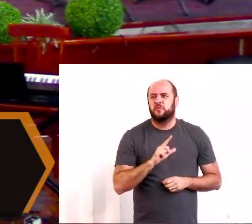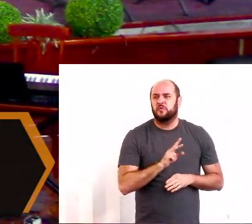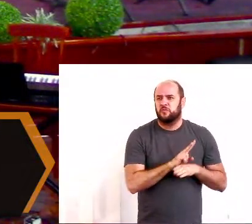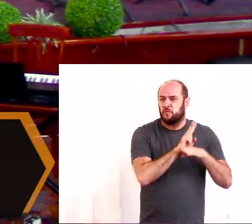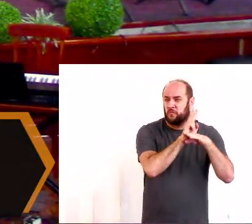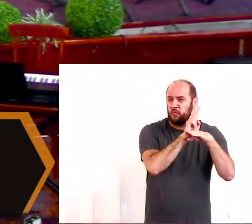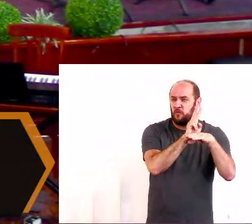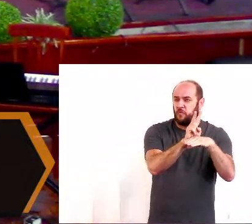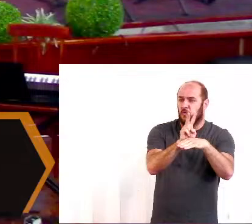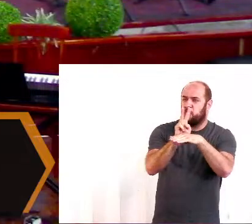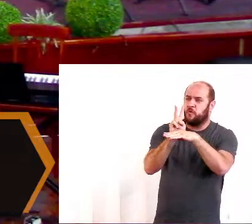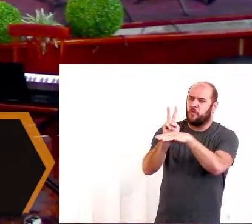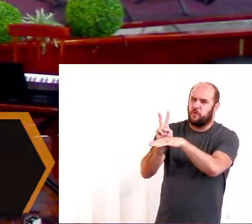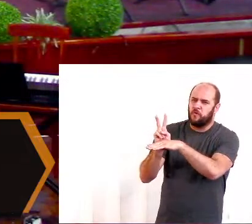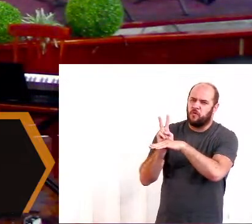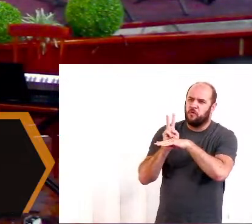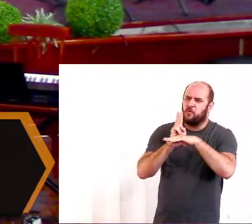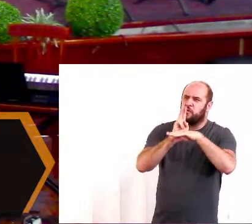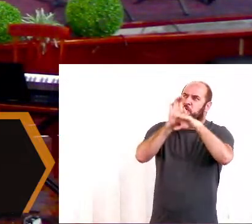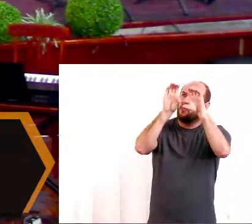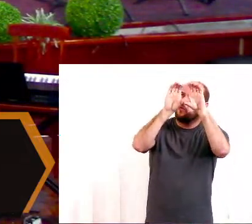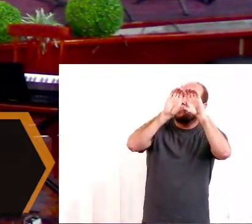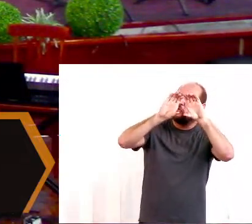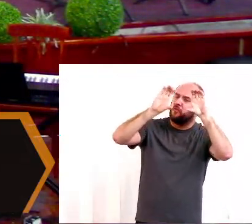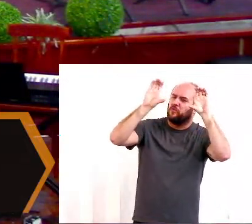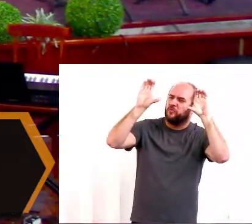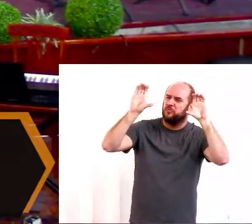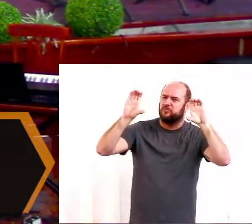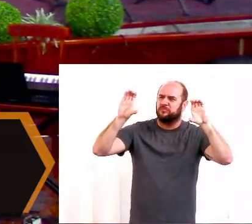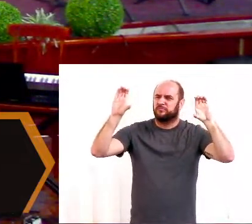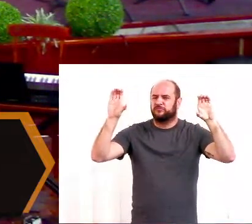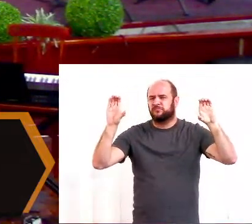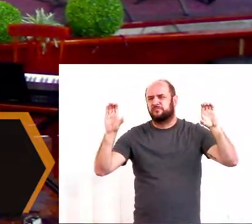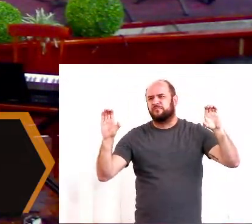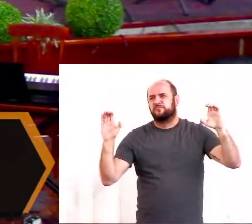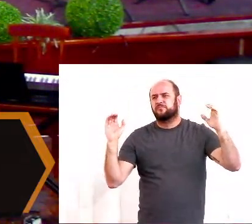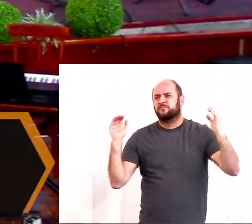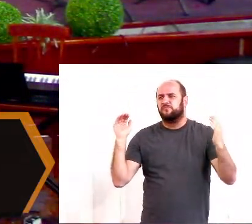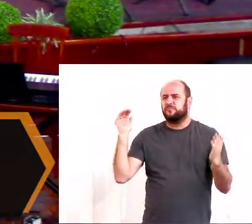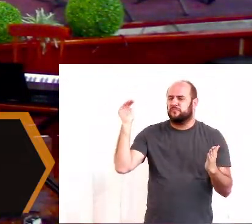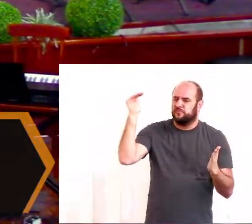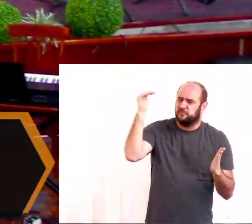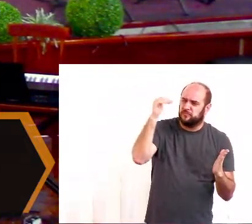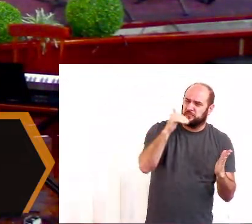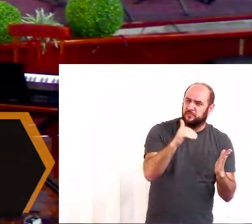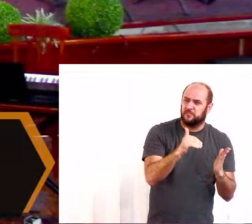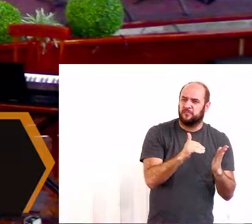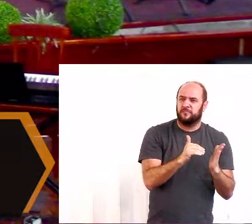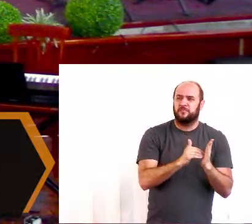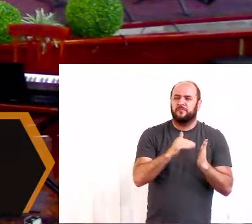poderoso, guardará, pois, o meu tesouro